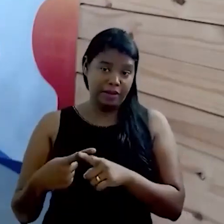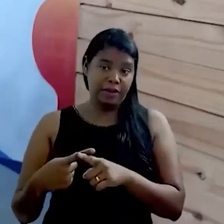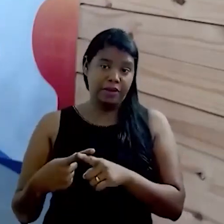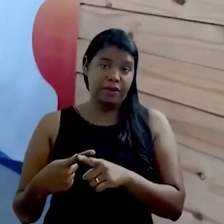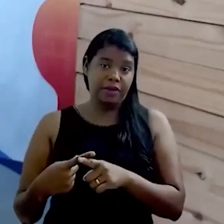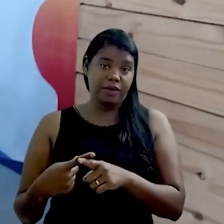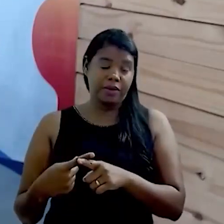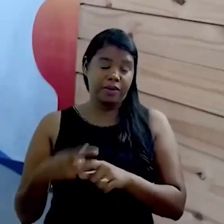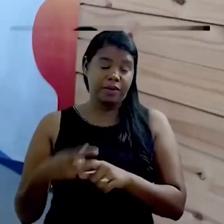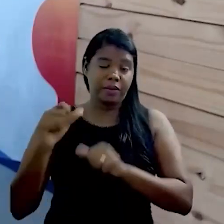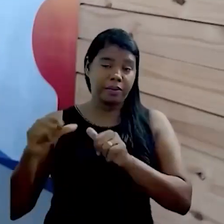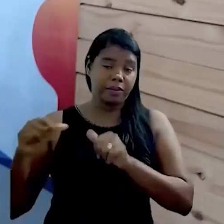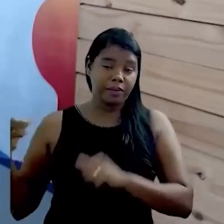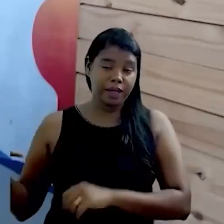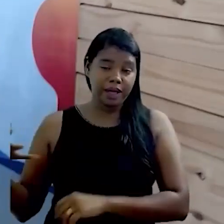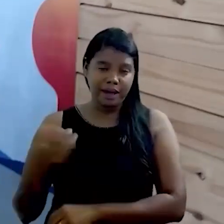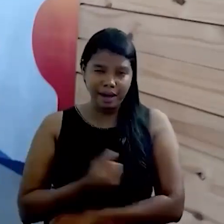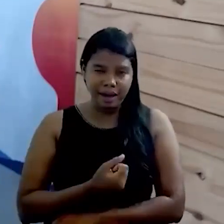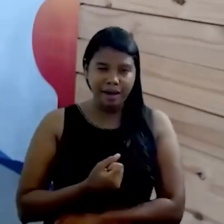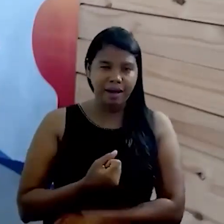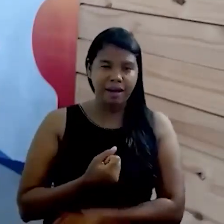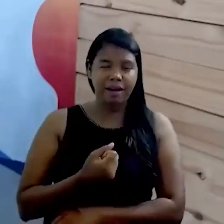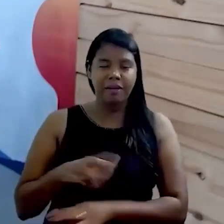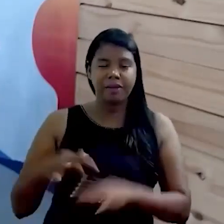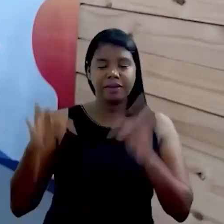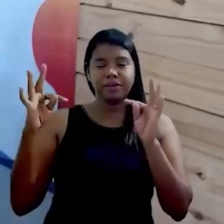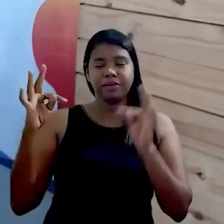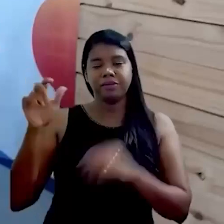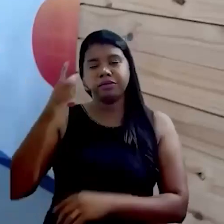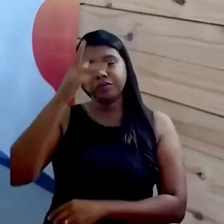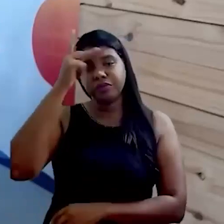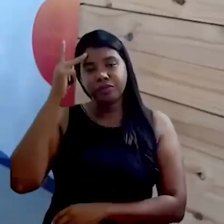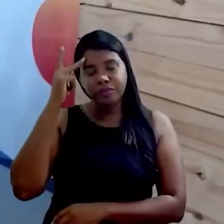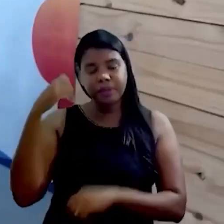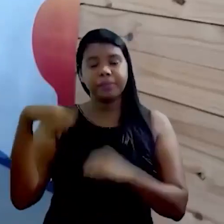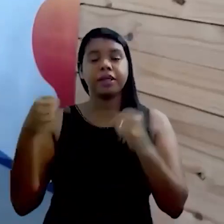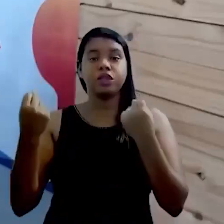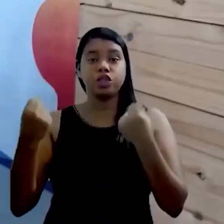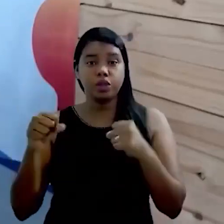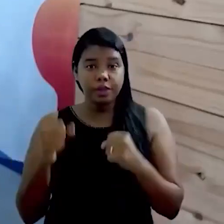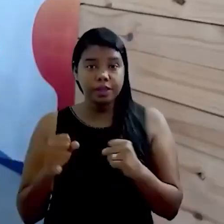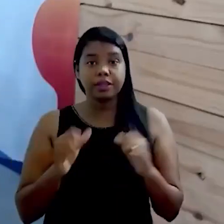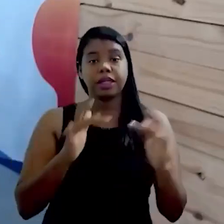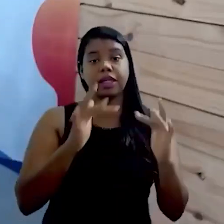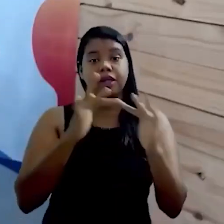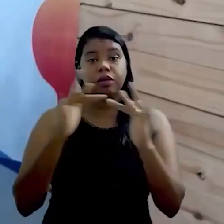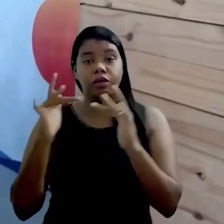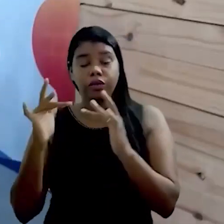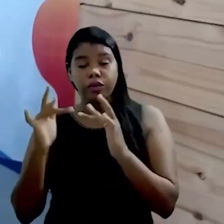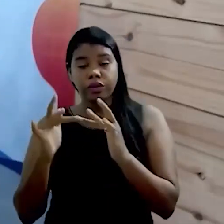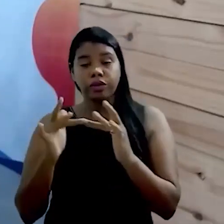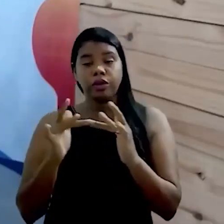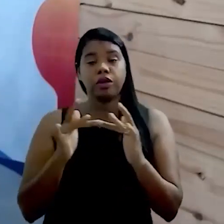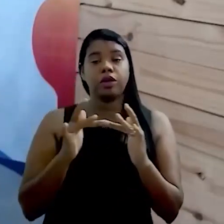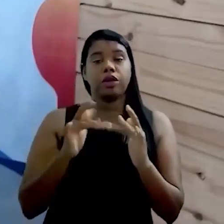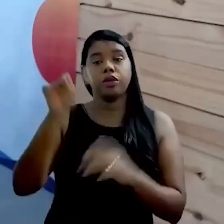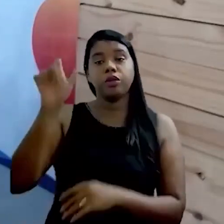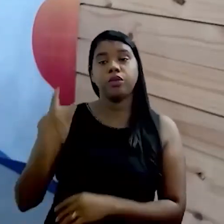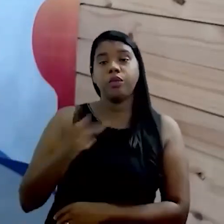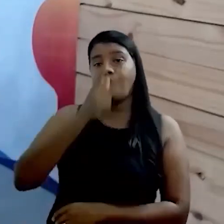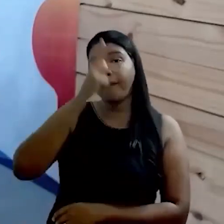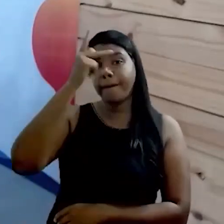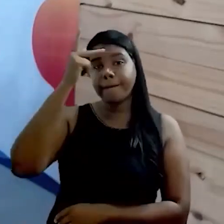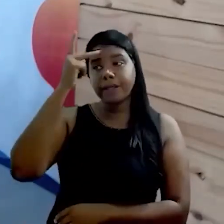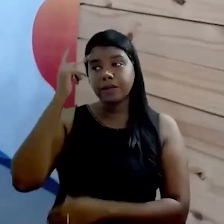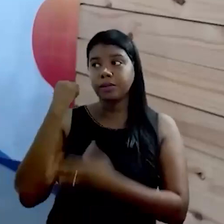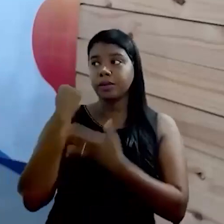coisa, né? Hoje. Mas tem que ter aquele toque de humanização, de que você sabe que do outro lado tem alguém ali que vai